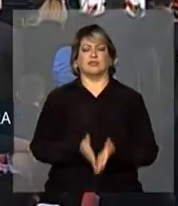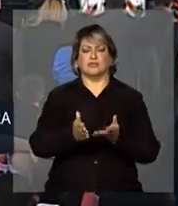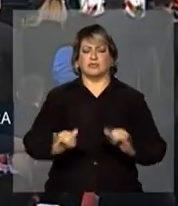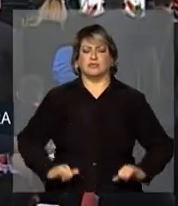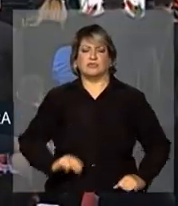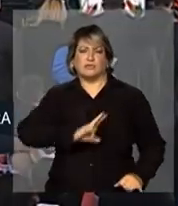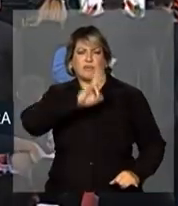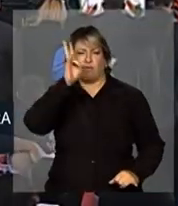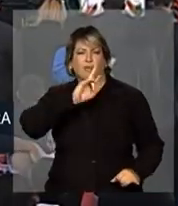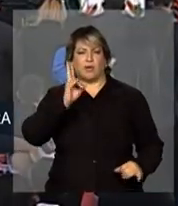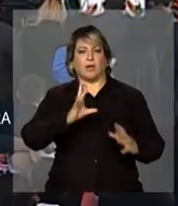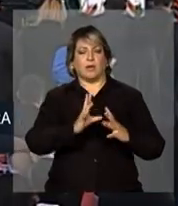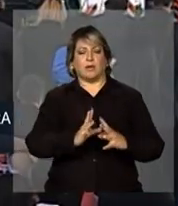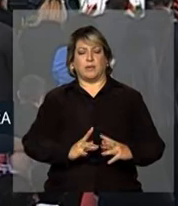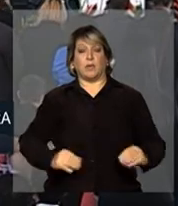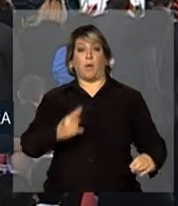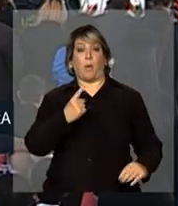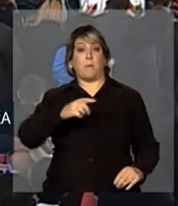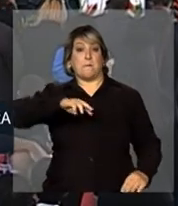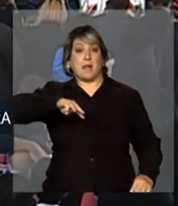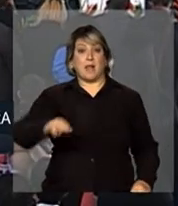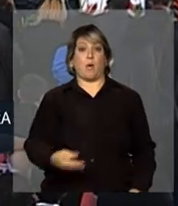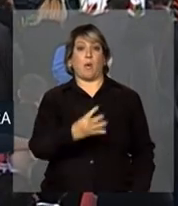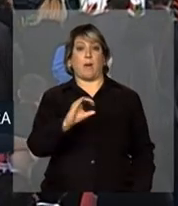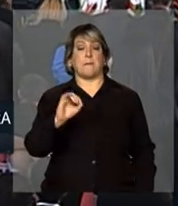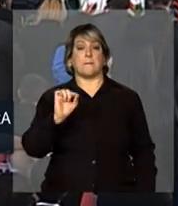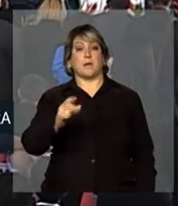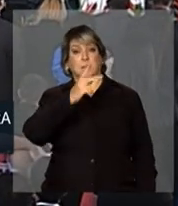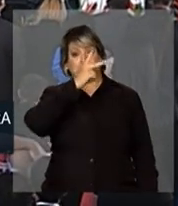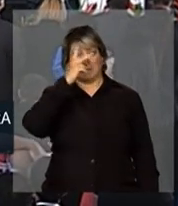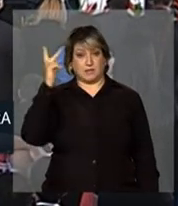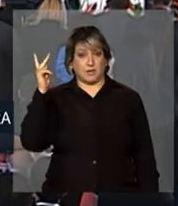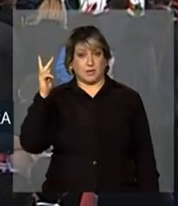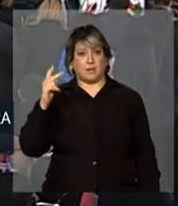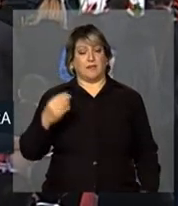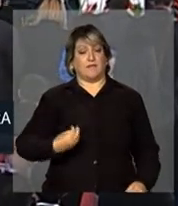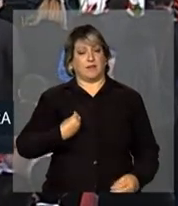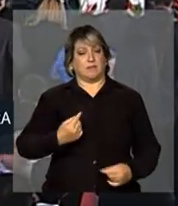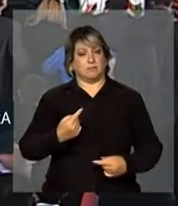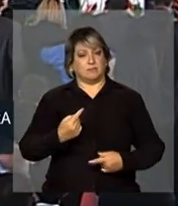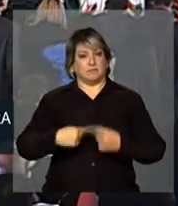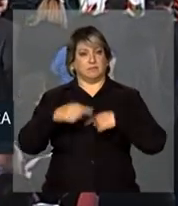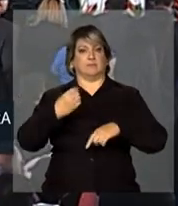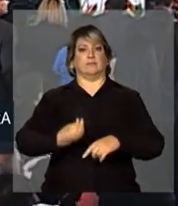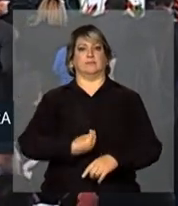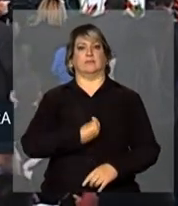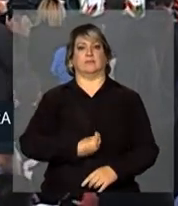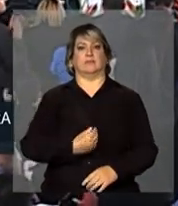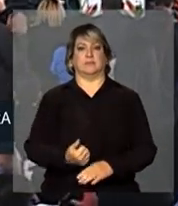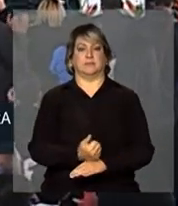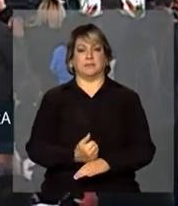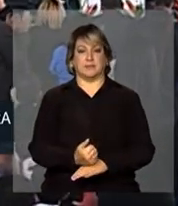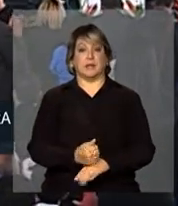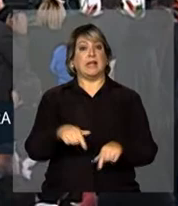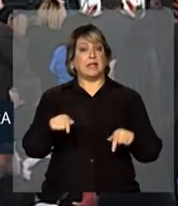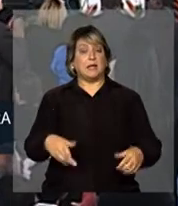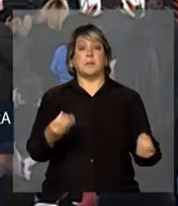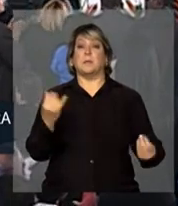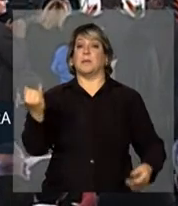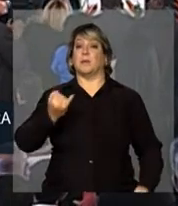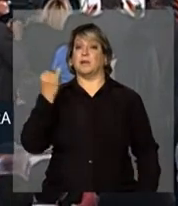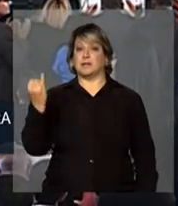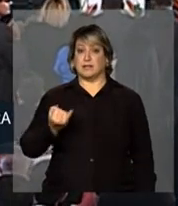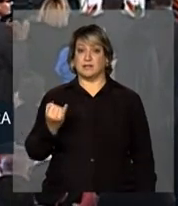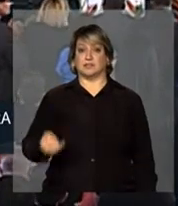pobreza de 1 milhão e 400 mil pessoas. É um fato muito